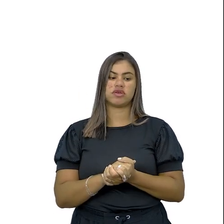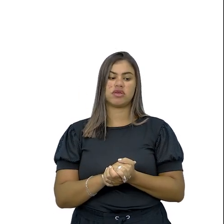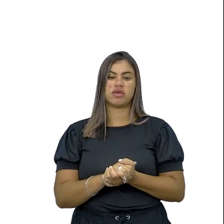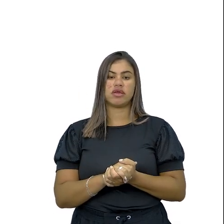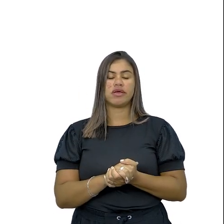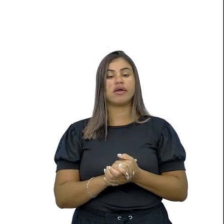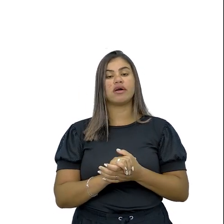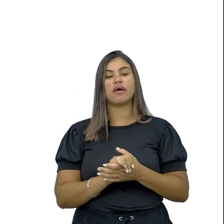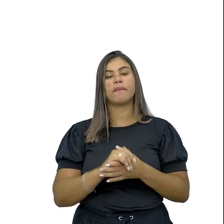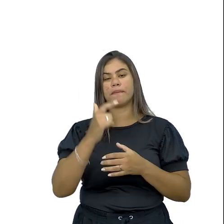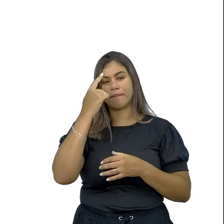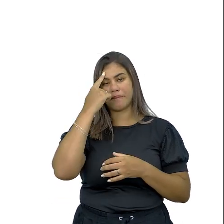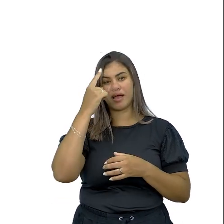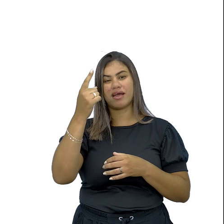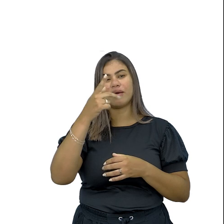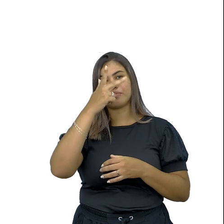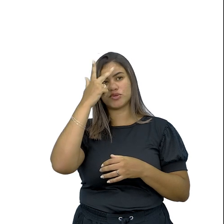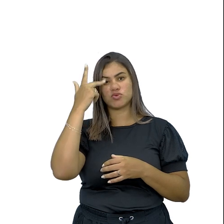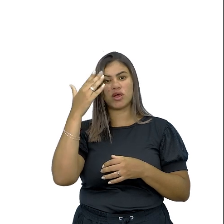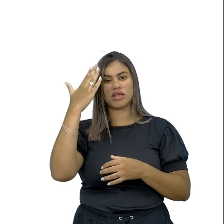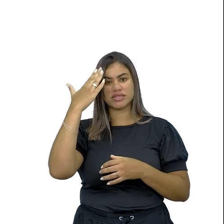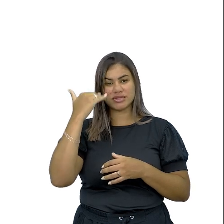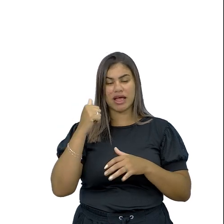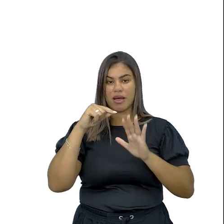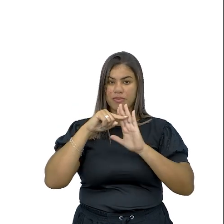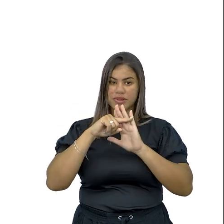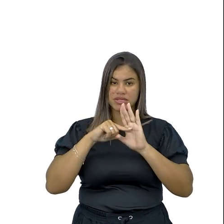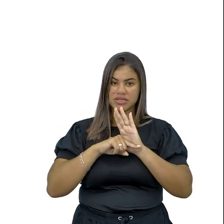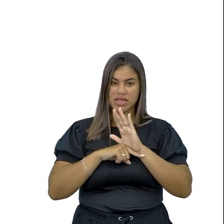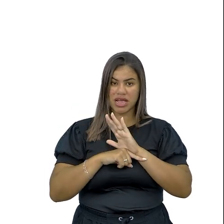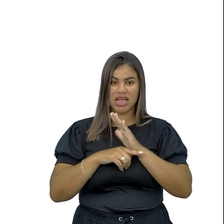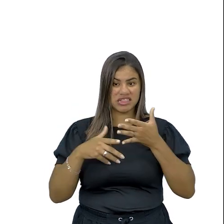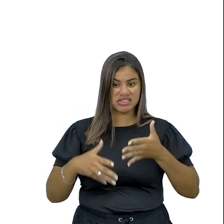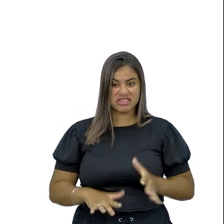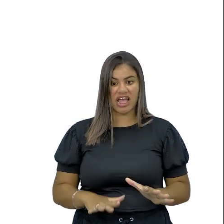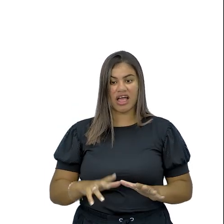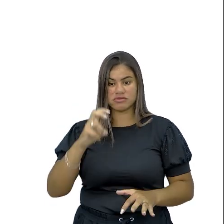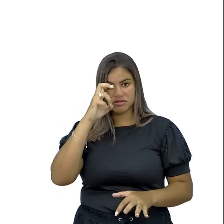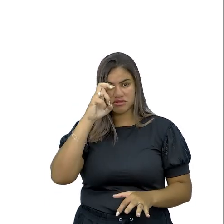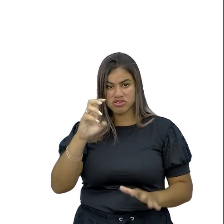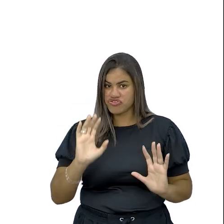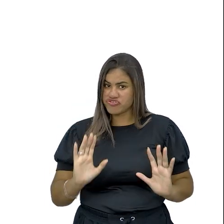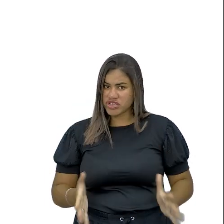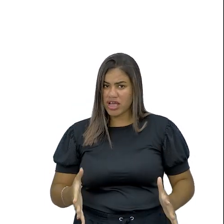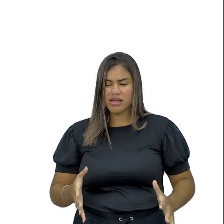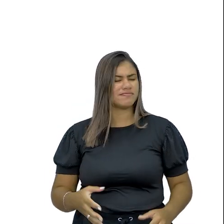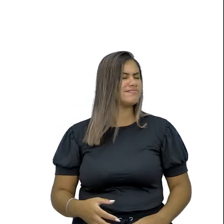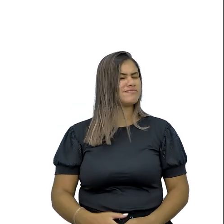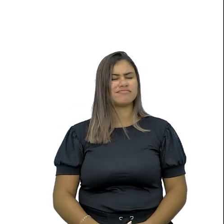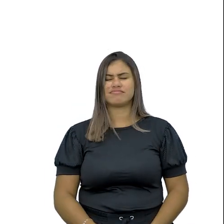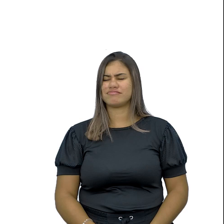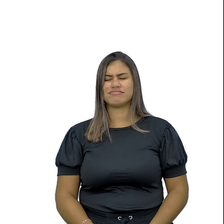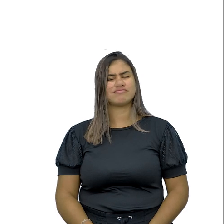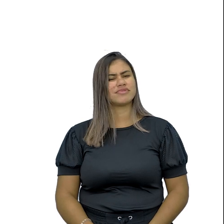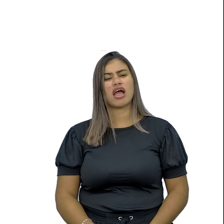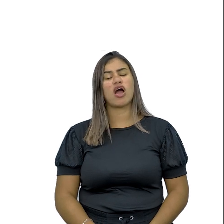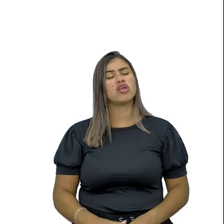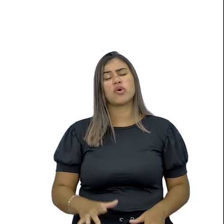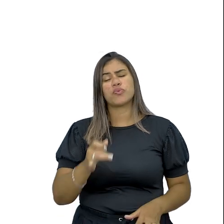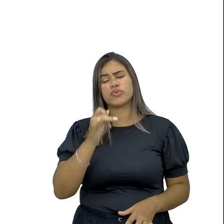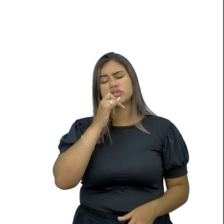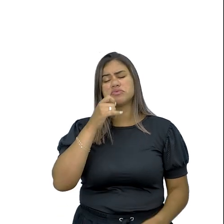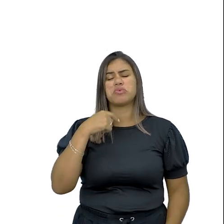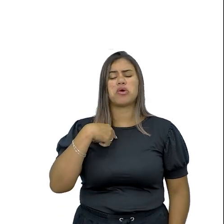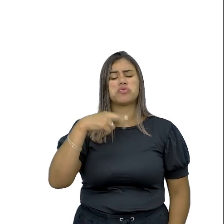porque ninguém nasce talvez sabendo fazer investigação matemática, né? Então não adianta eu chegar amanhã ou